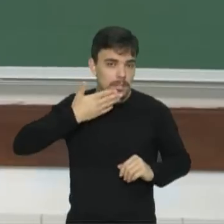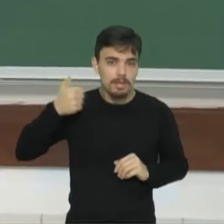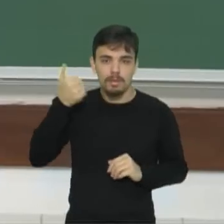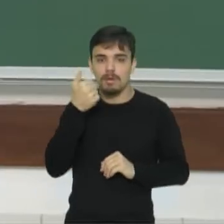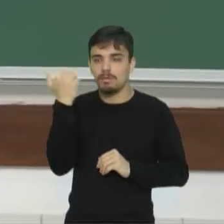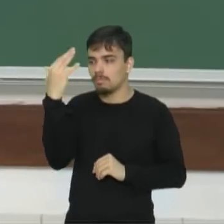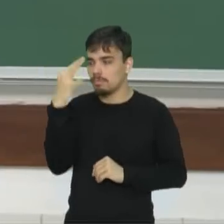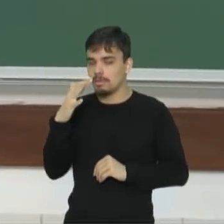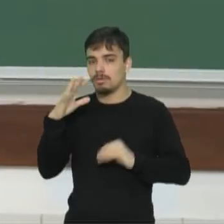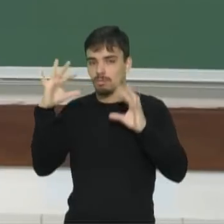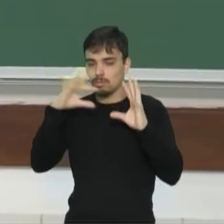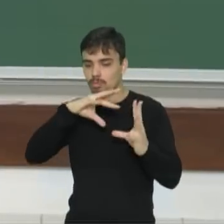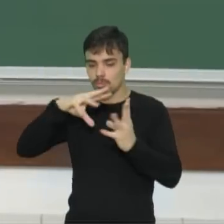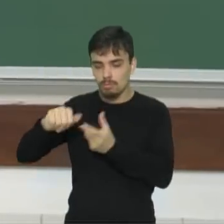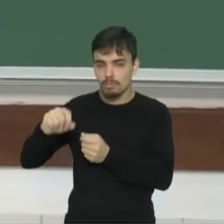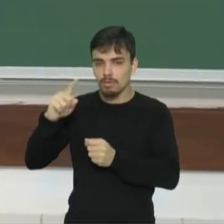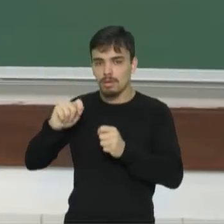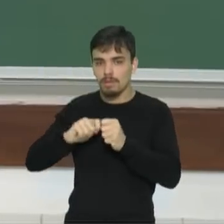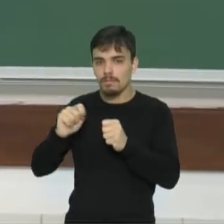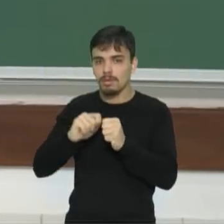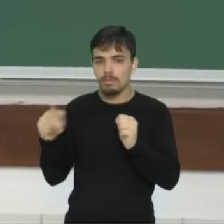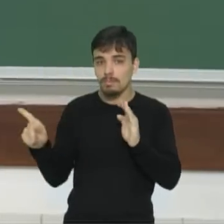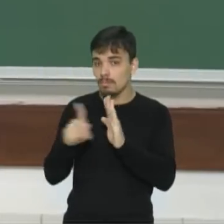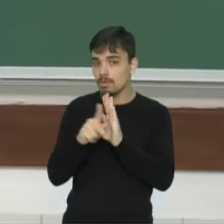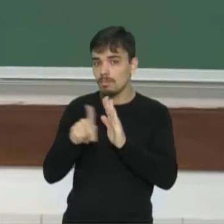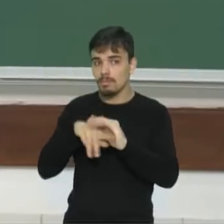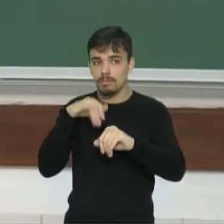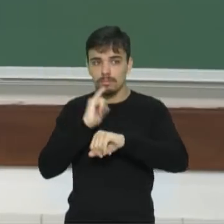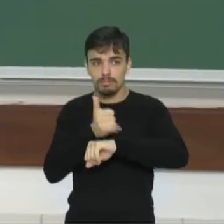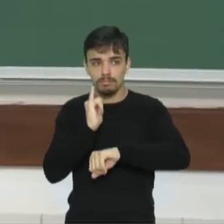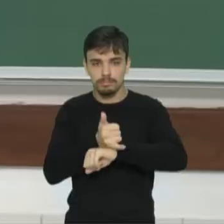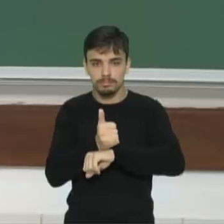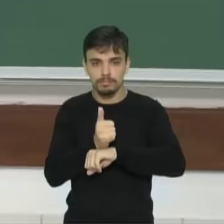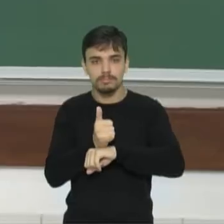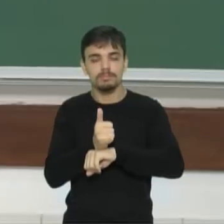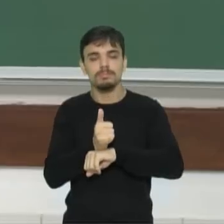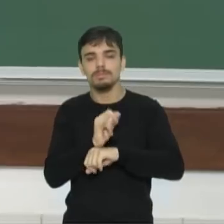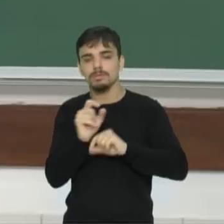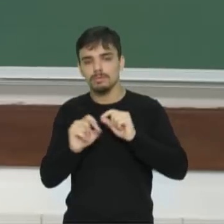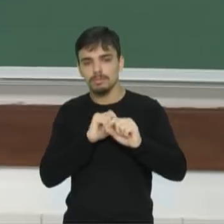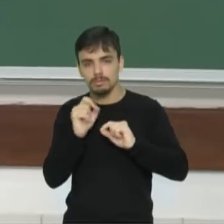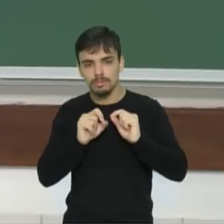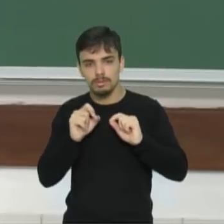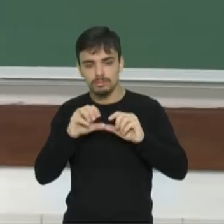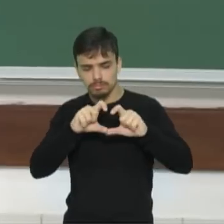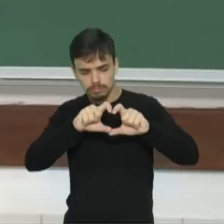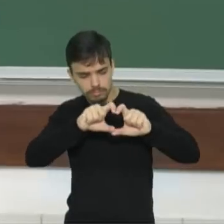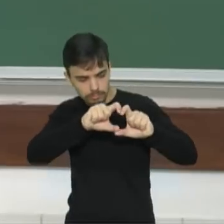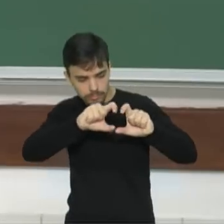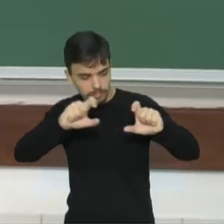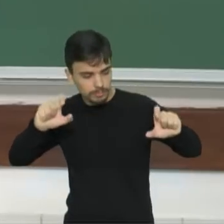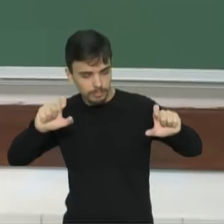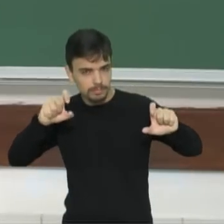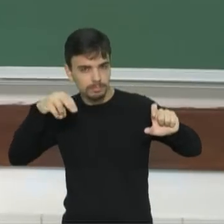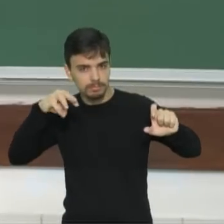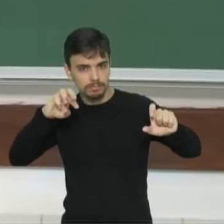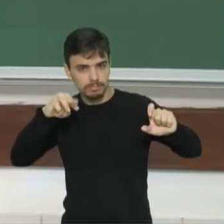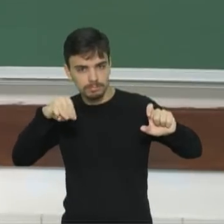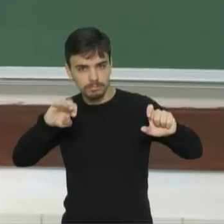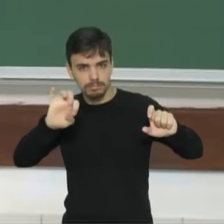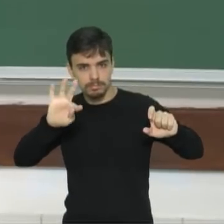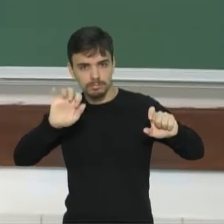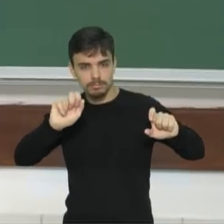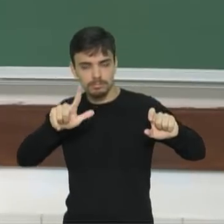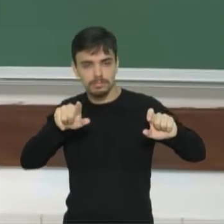espelhos são feitos diretamente no metal. Então, uma camada, mais grossa de metal, e eles vão fazer um polimento